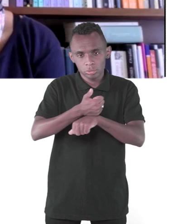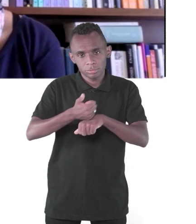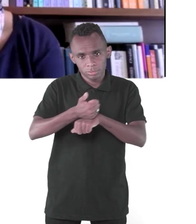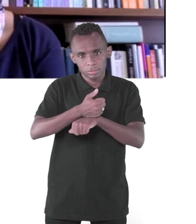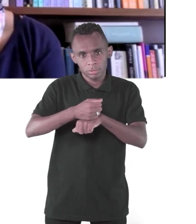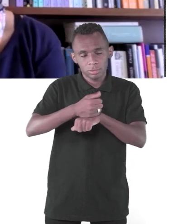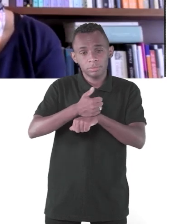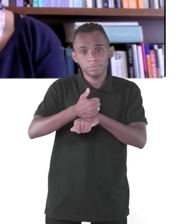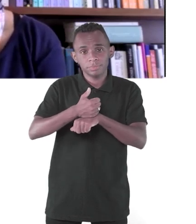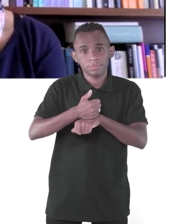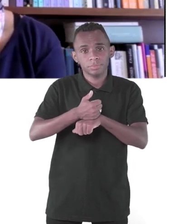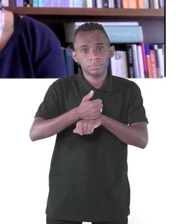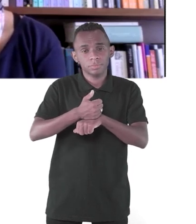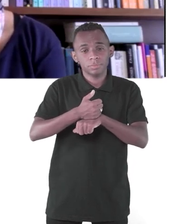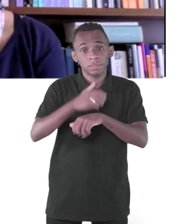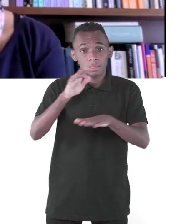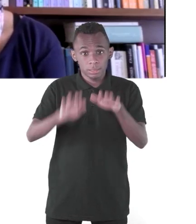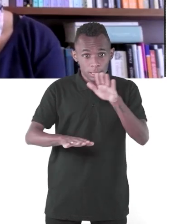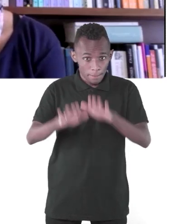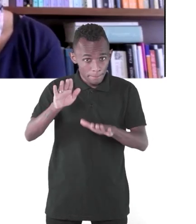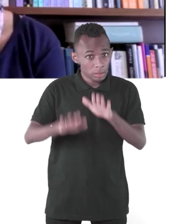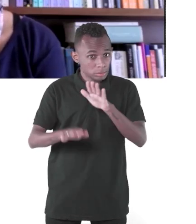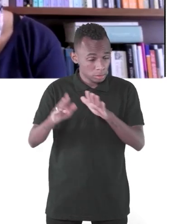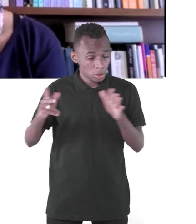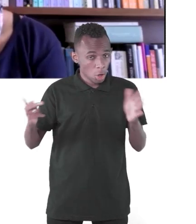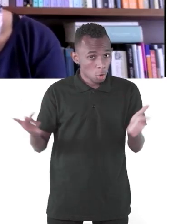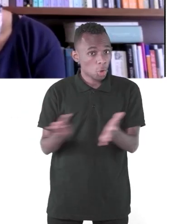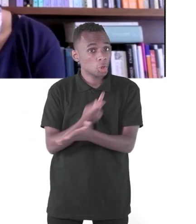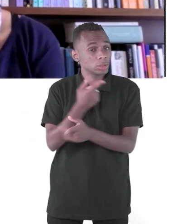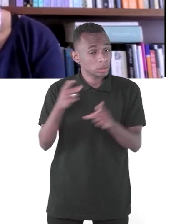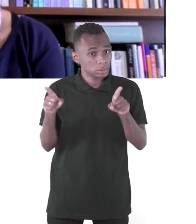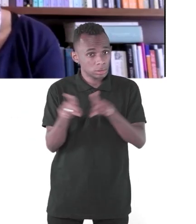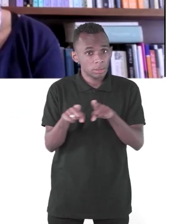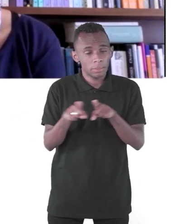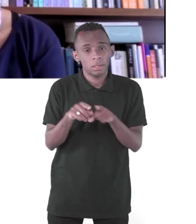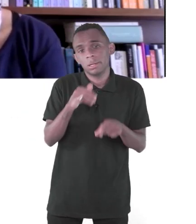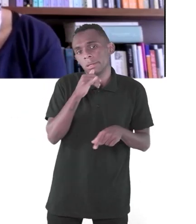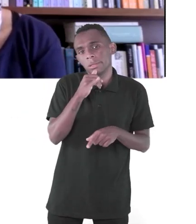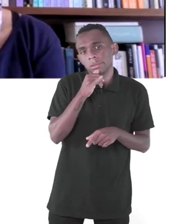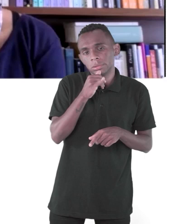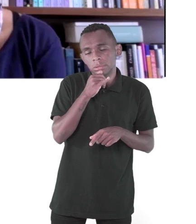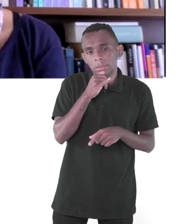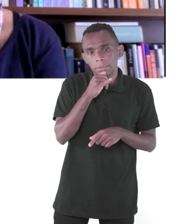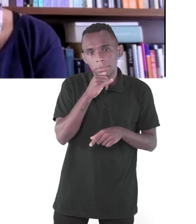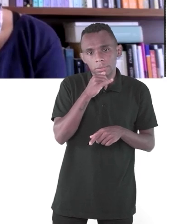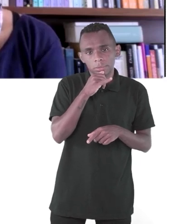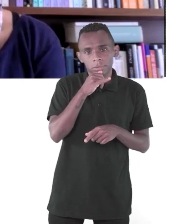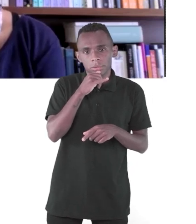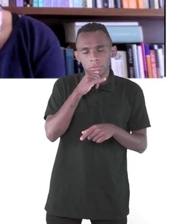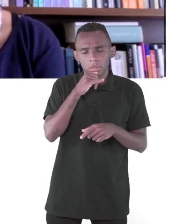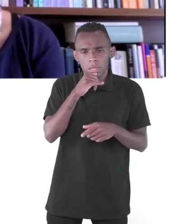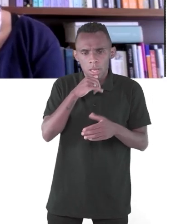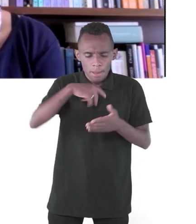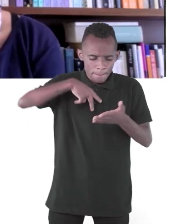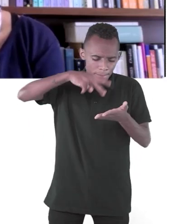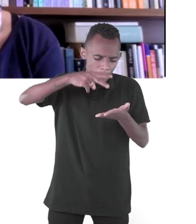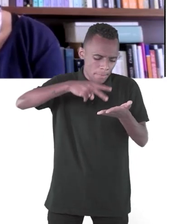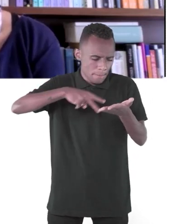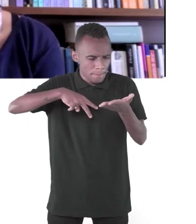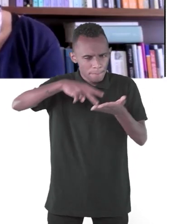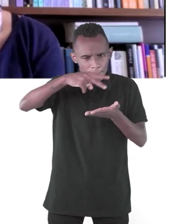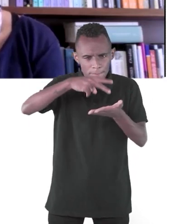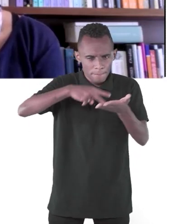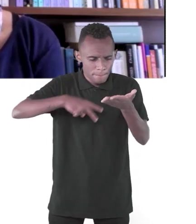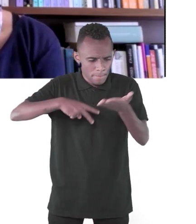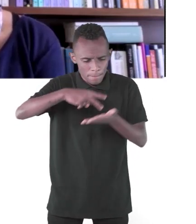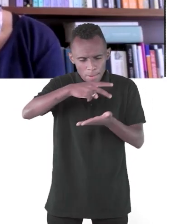uma lindeza maravilhosa. Ela de vez em quando cai no ela, ao mesmo tempo que consegue falar aquelas letras imensas